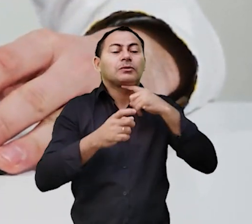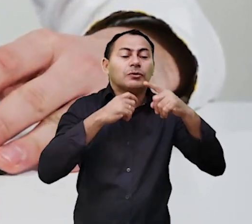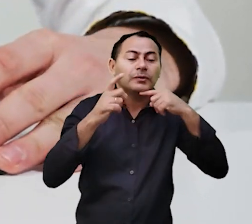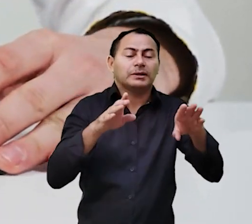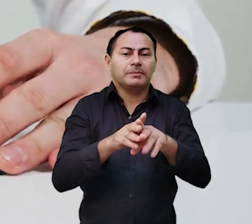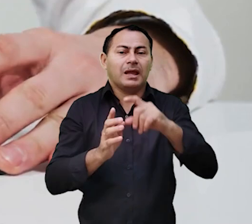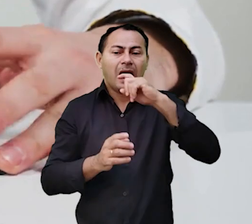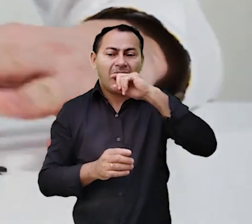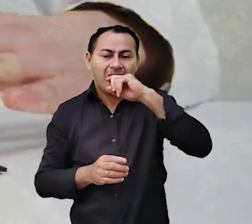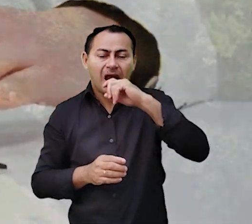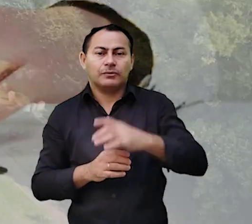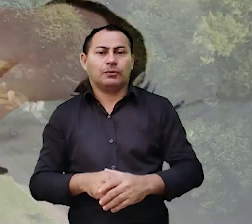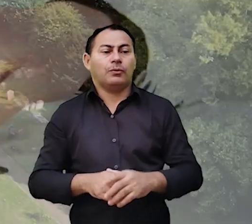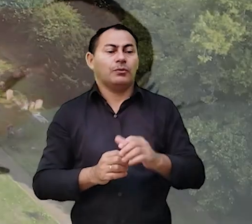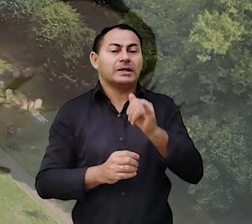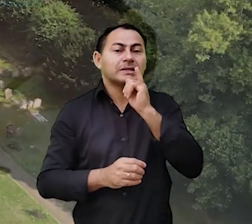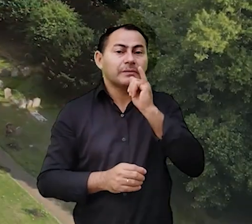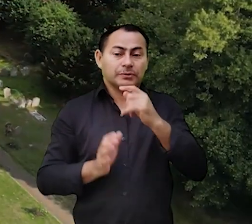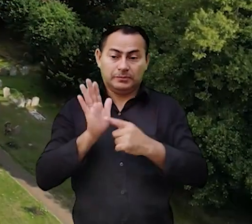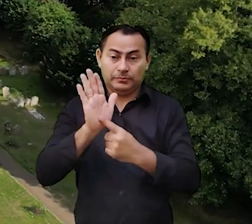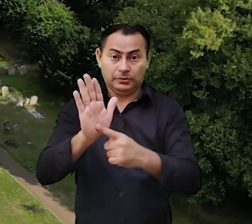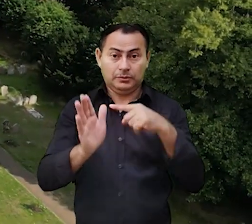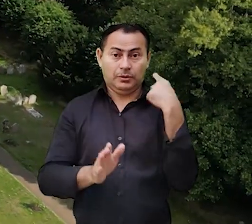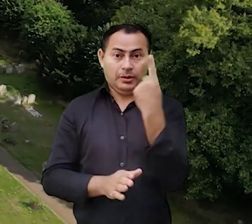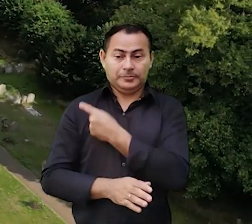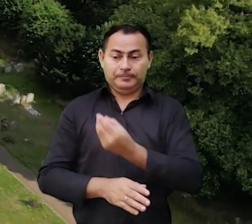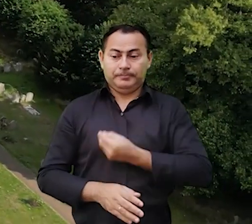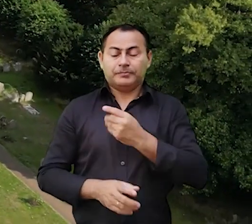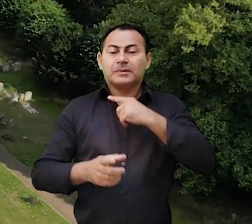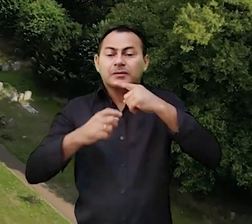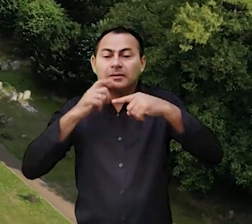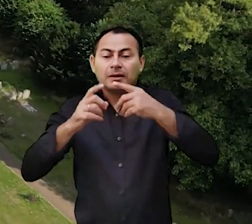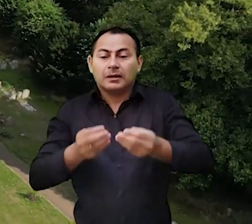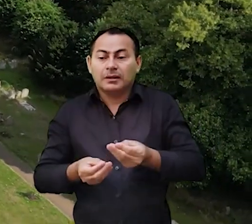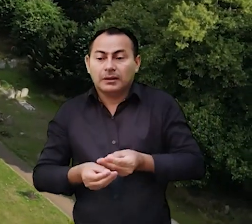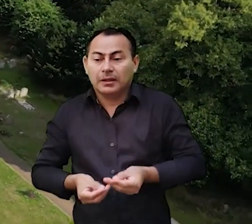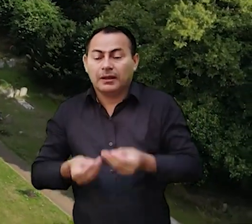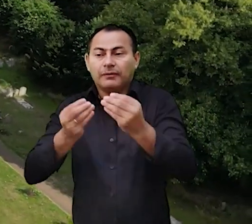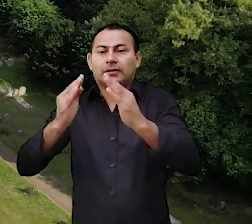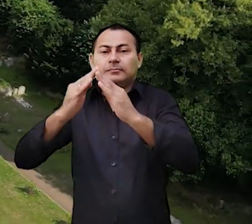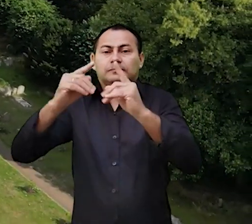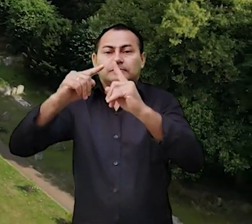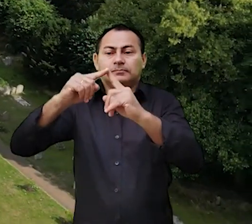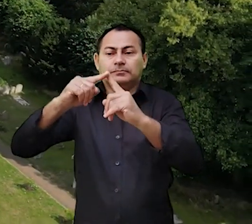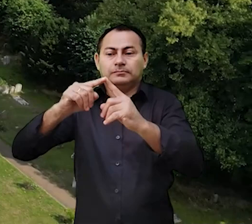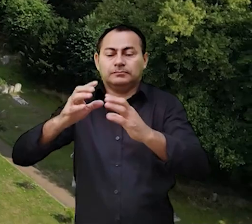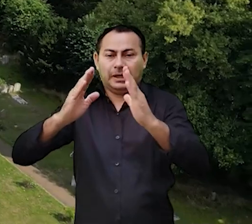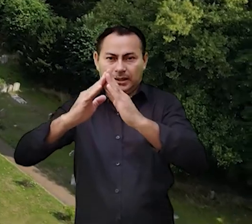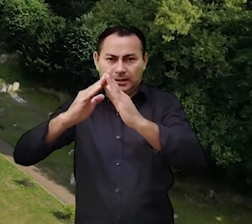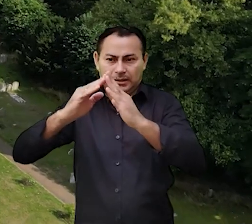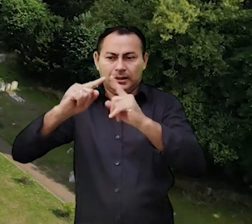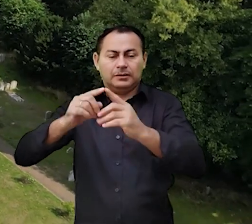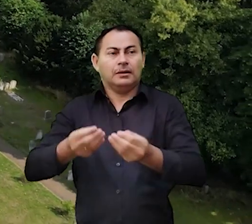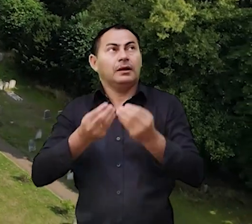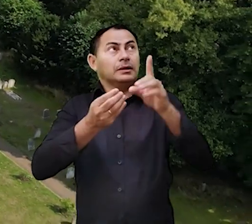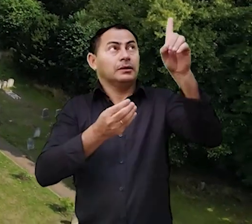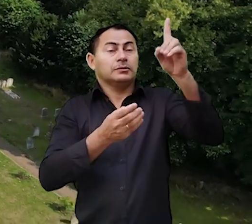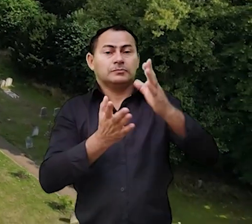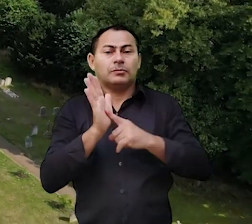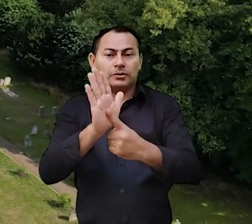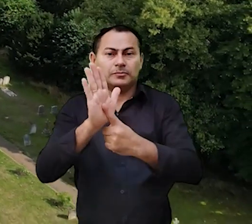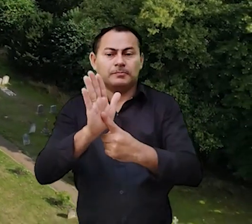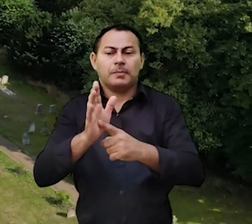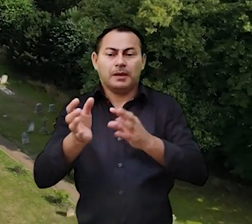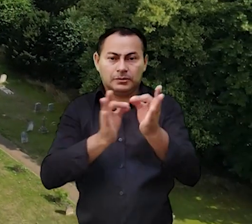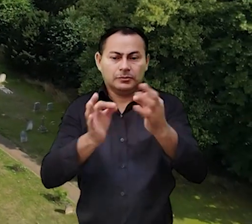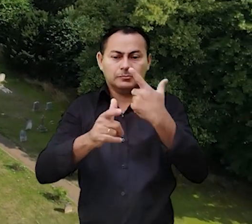inveja. Com seu exemplo, ele nos mostra que devemos levar nossas dúvidas para o santuário. Foi no santuário que ele resolveu seus